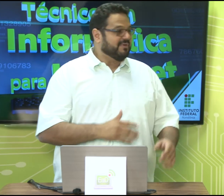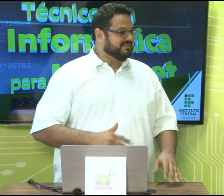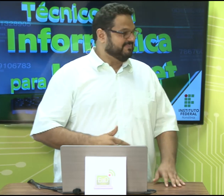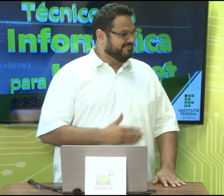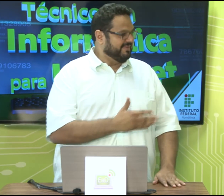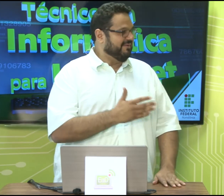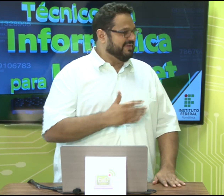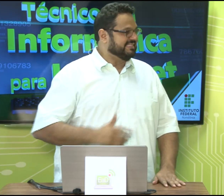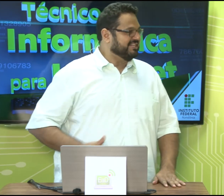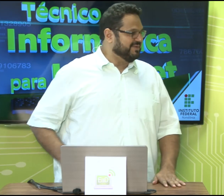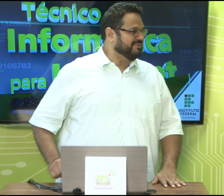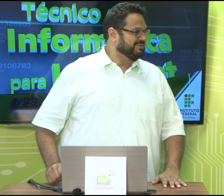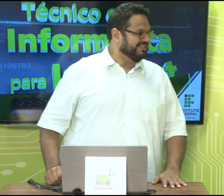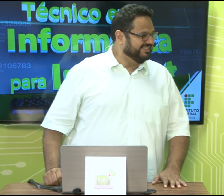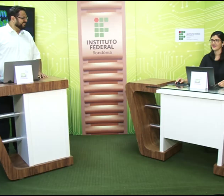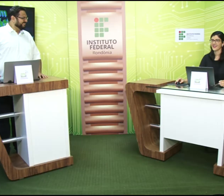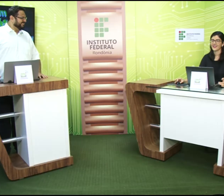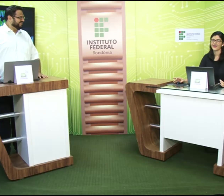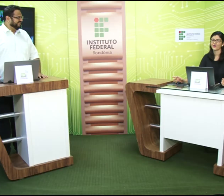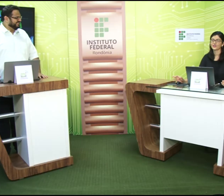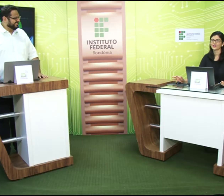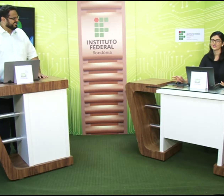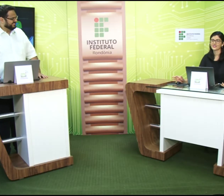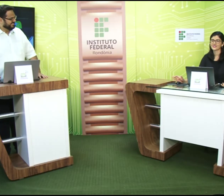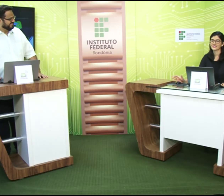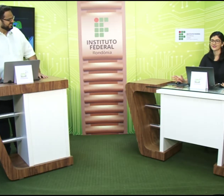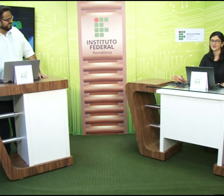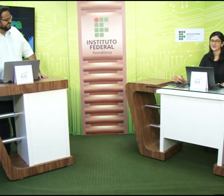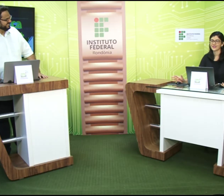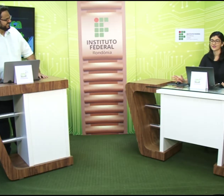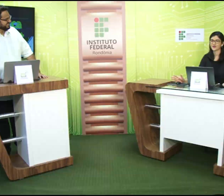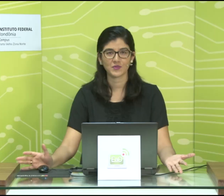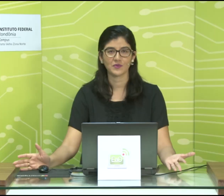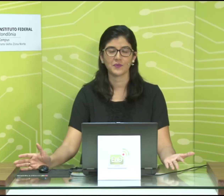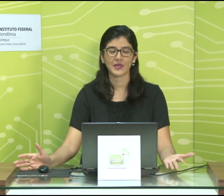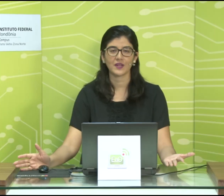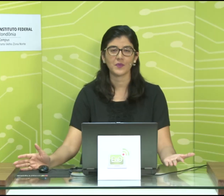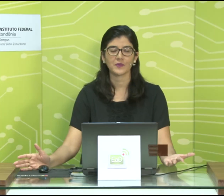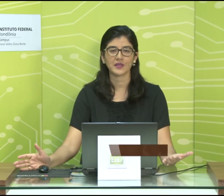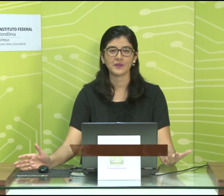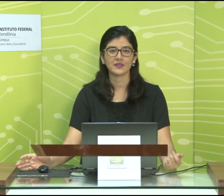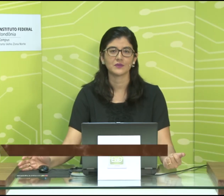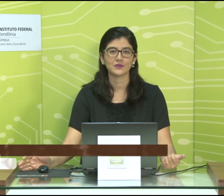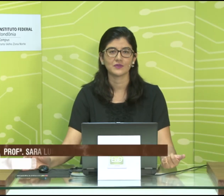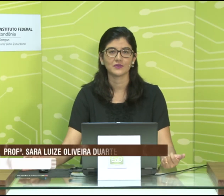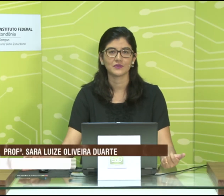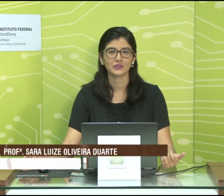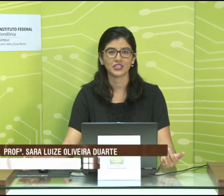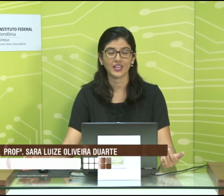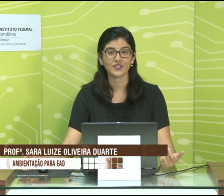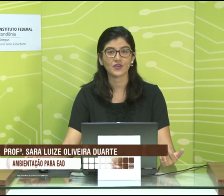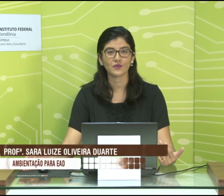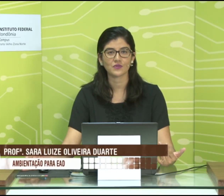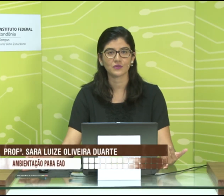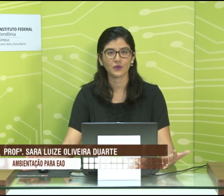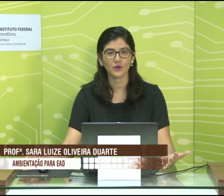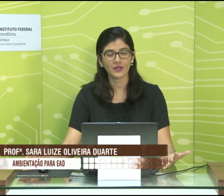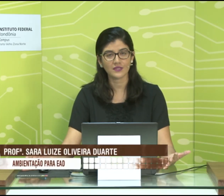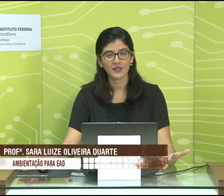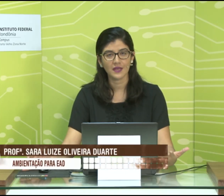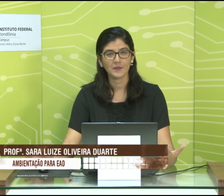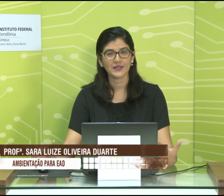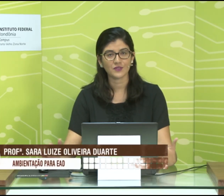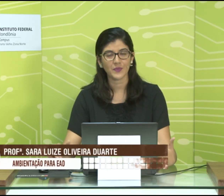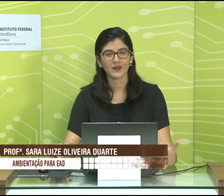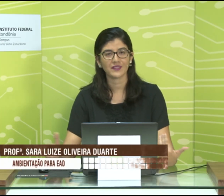ela tem algumas mensagens, né, professora? Hoje nós tivemos um pequeno problema no chat com os